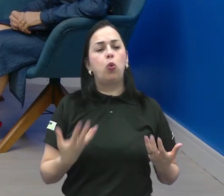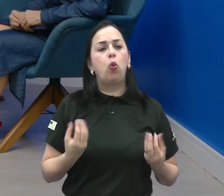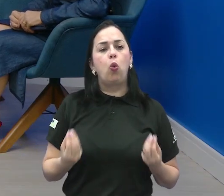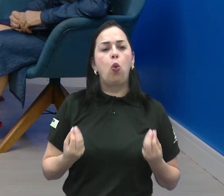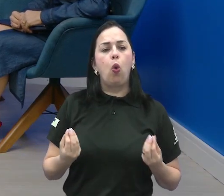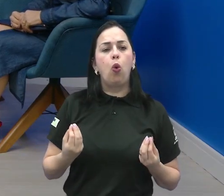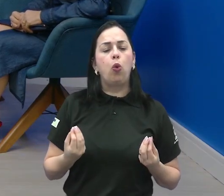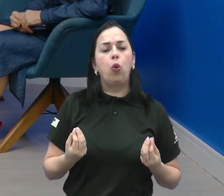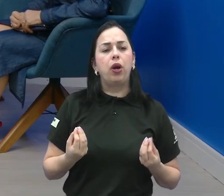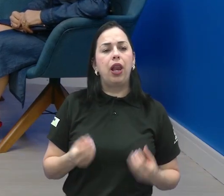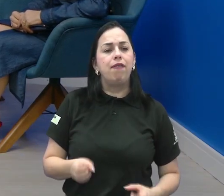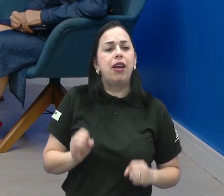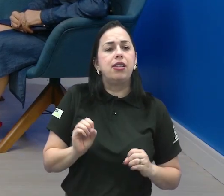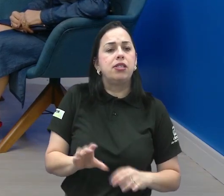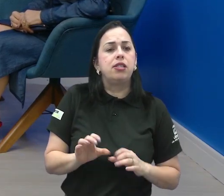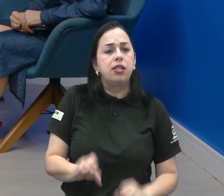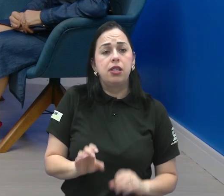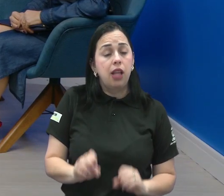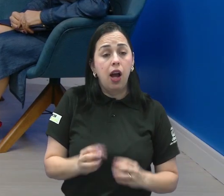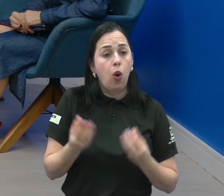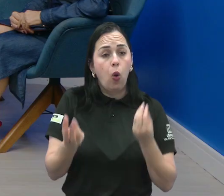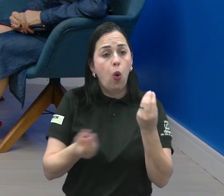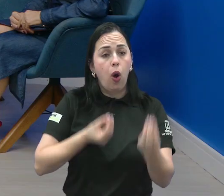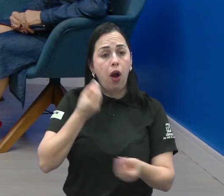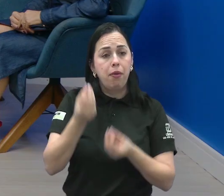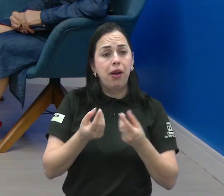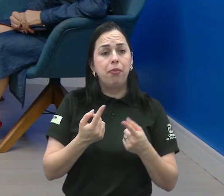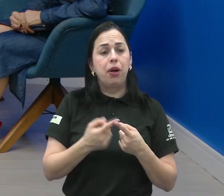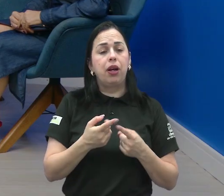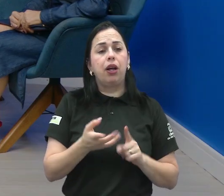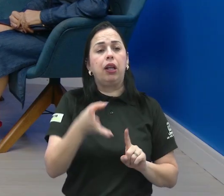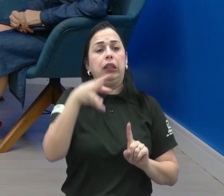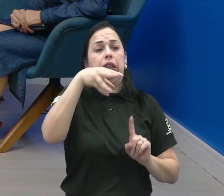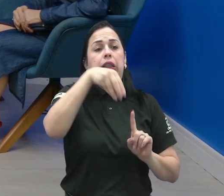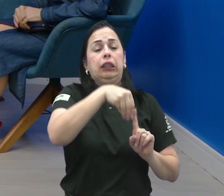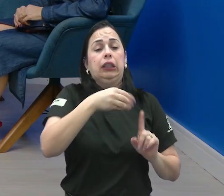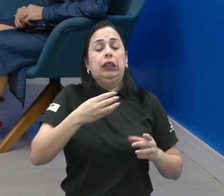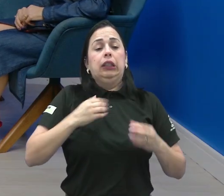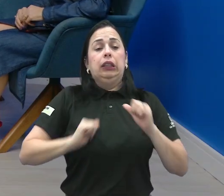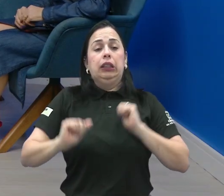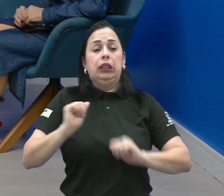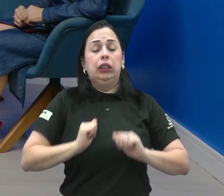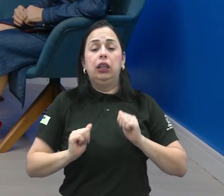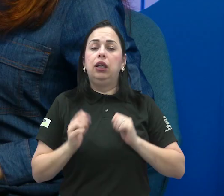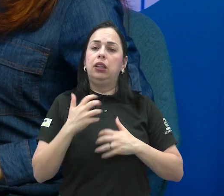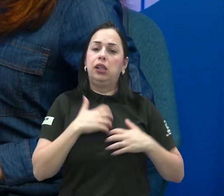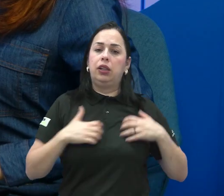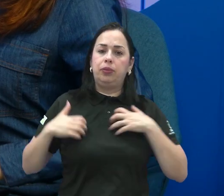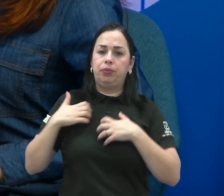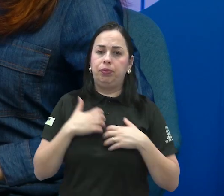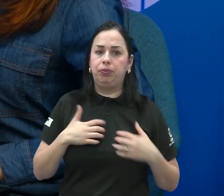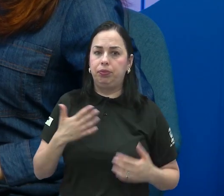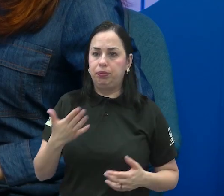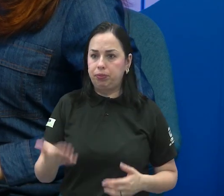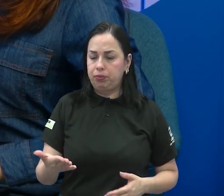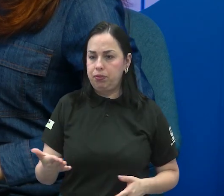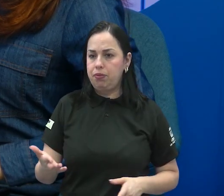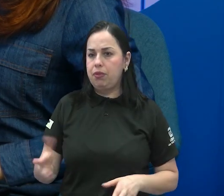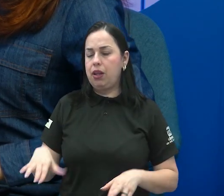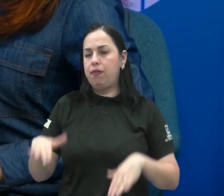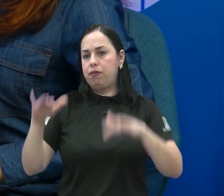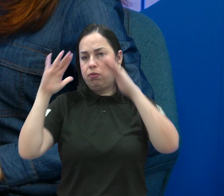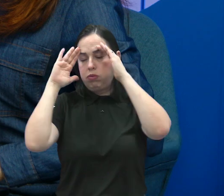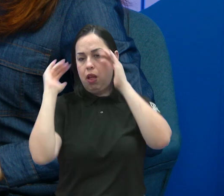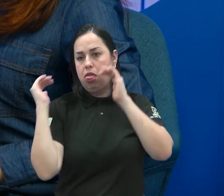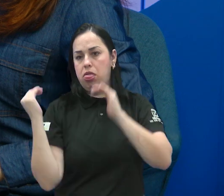ser o mediador de conhecimento, né, com toda essa ansiedade e essa angústia? Justamente sobre essa questão do